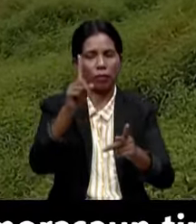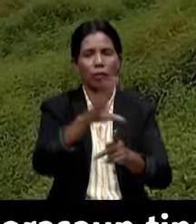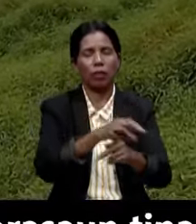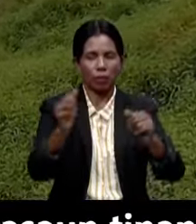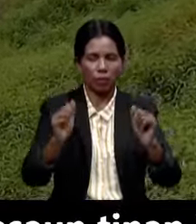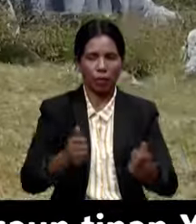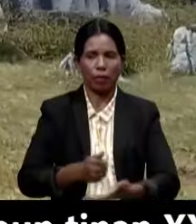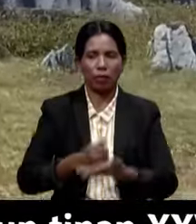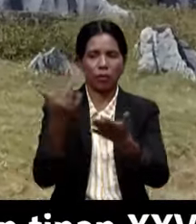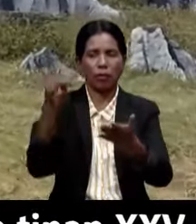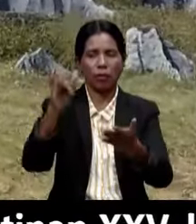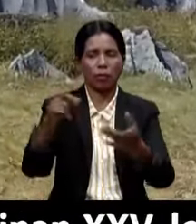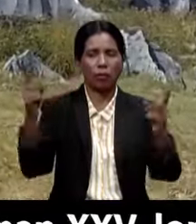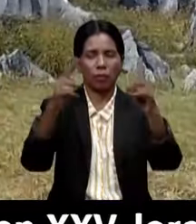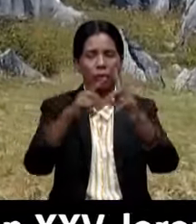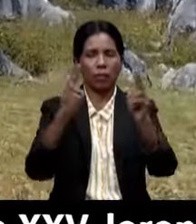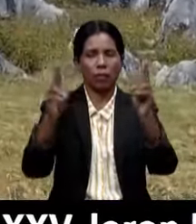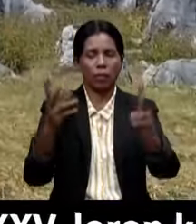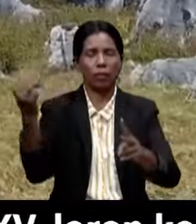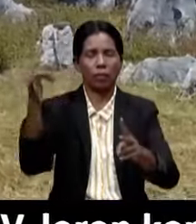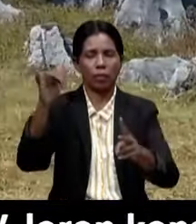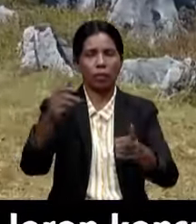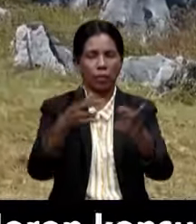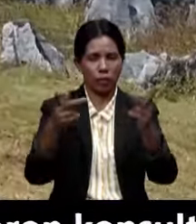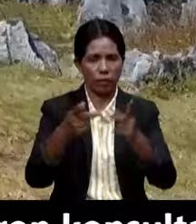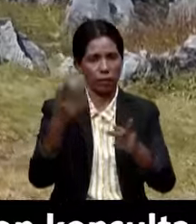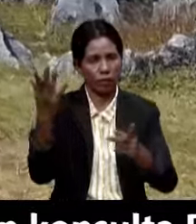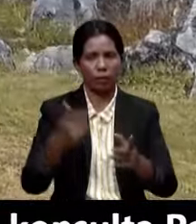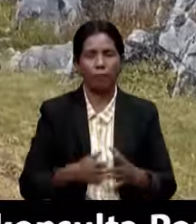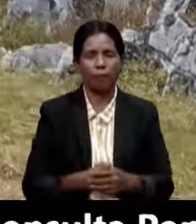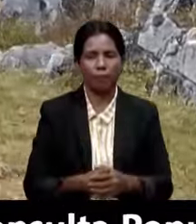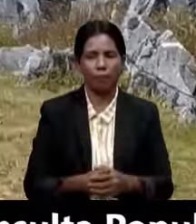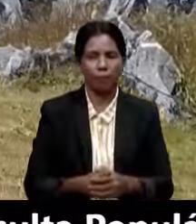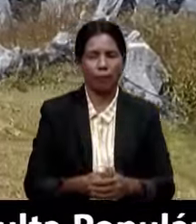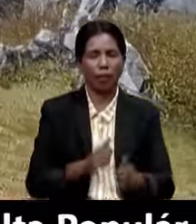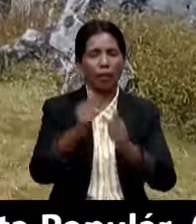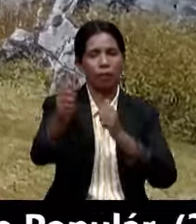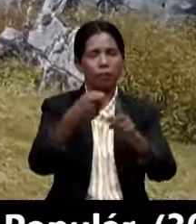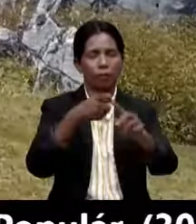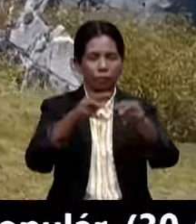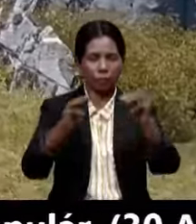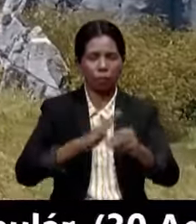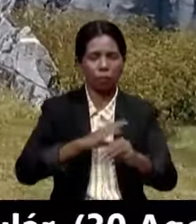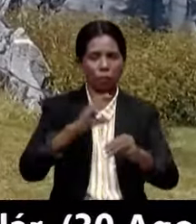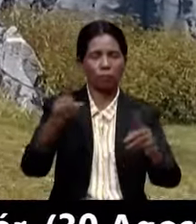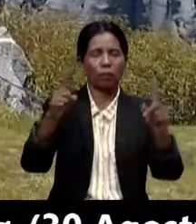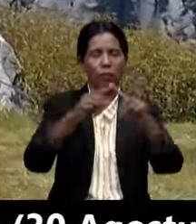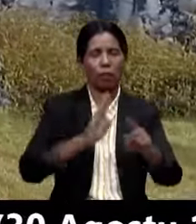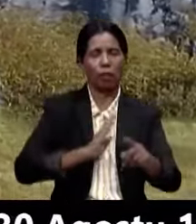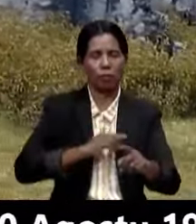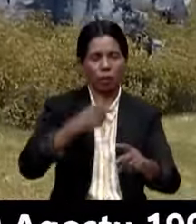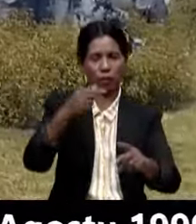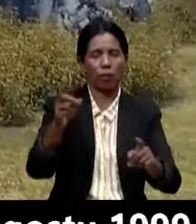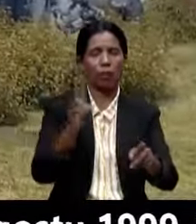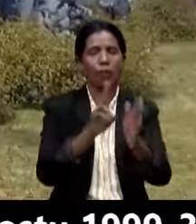bele facilite sira ho di batola lais iha sitio turistiko refere. Distansi husi municipio Baucau to iha bagia bele lori